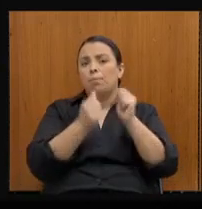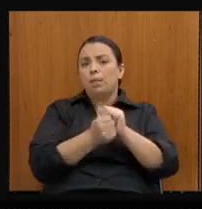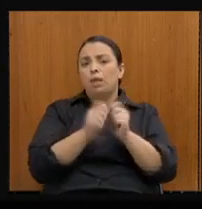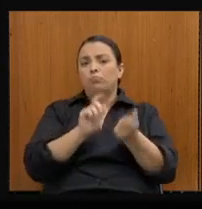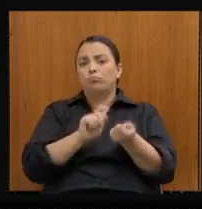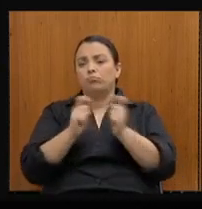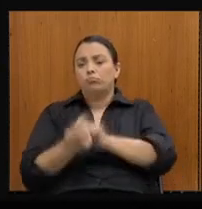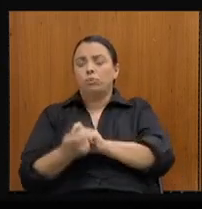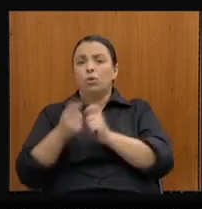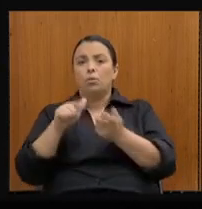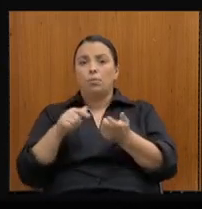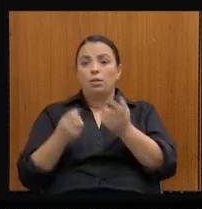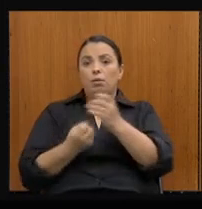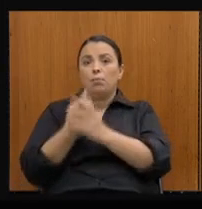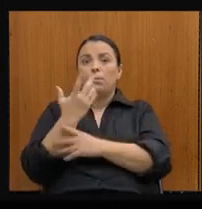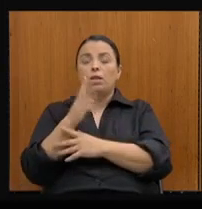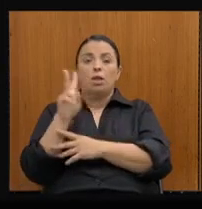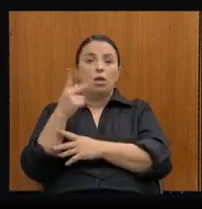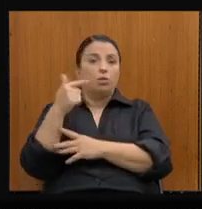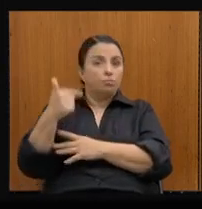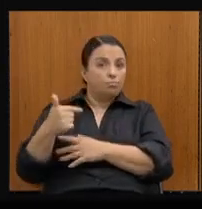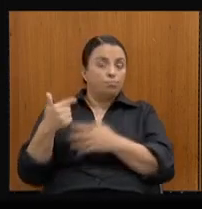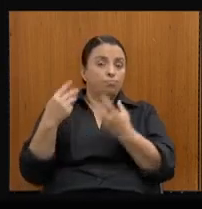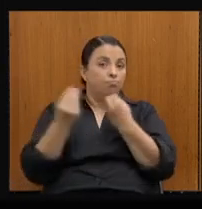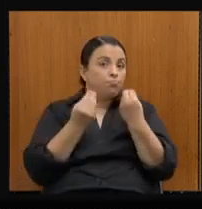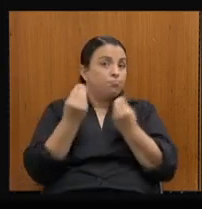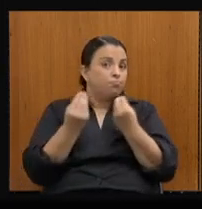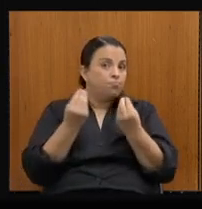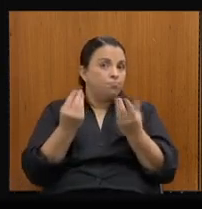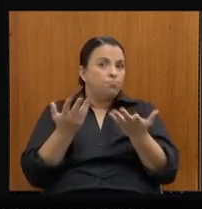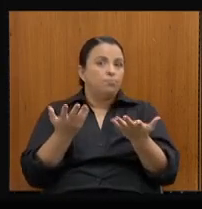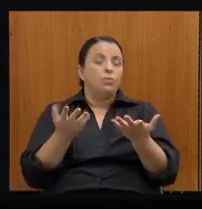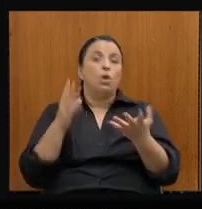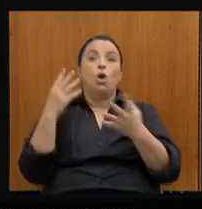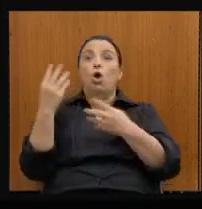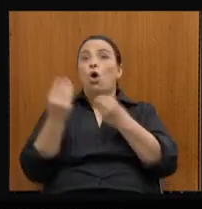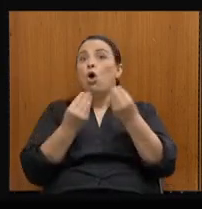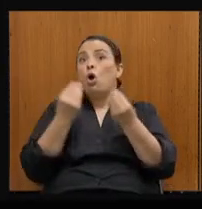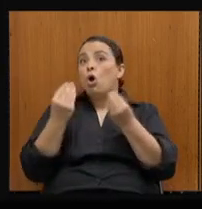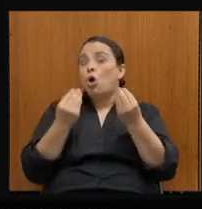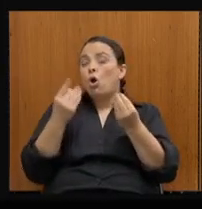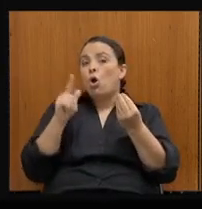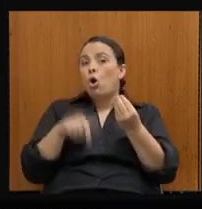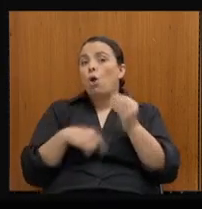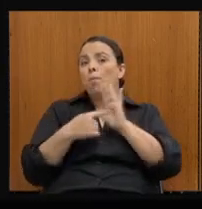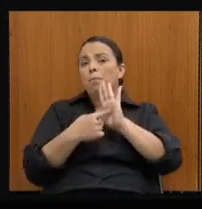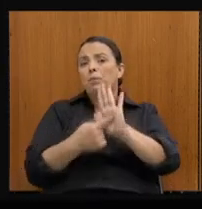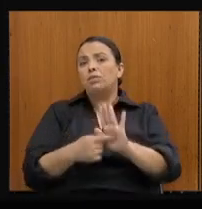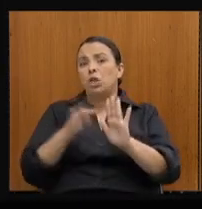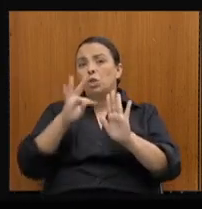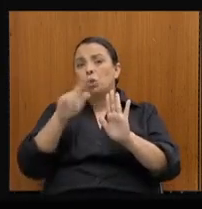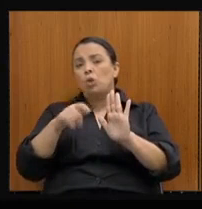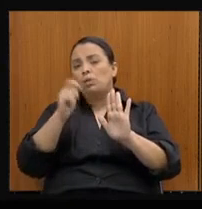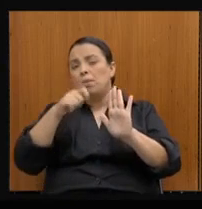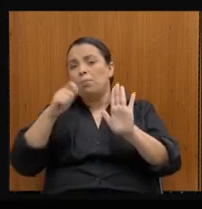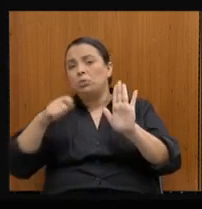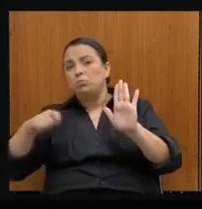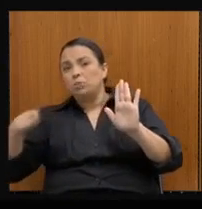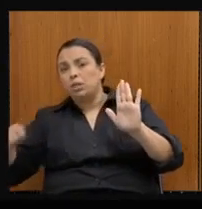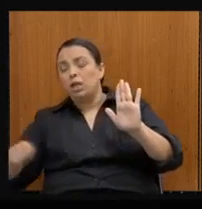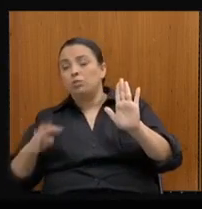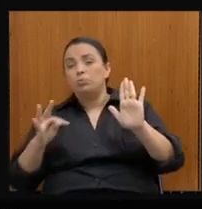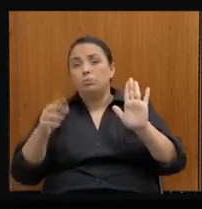quadro para implantação do hidrogênio e como por uma apresentar todas as alternativas para os